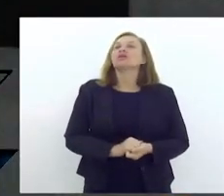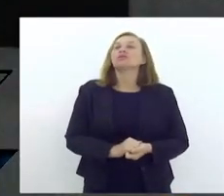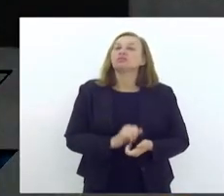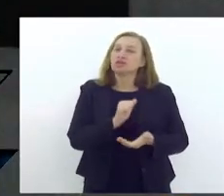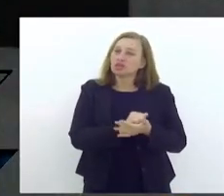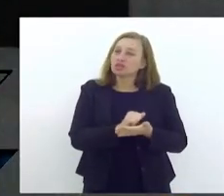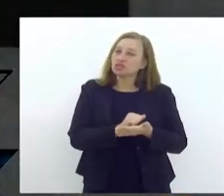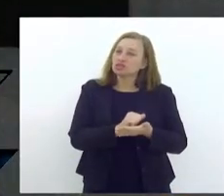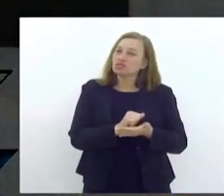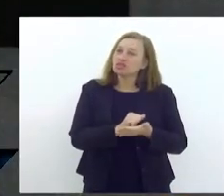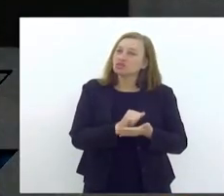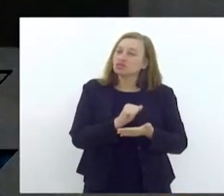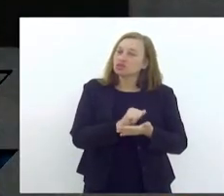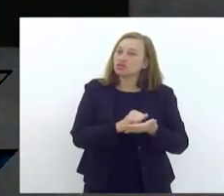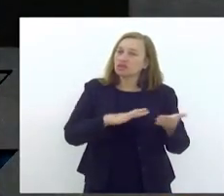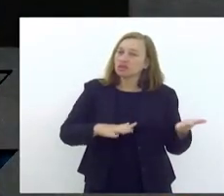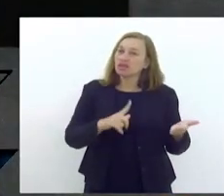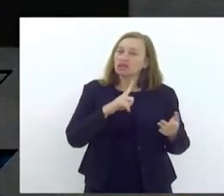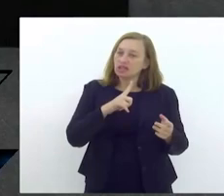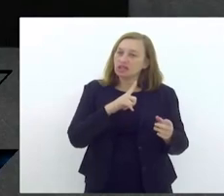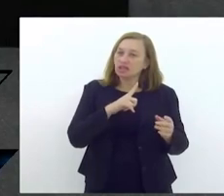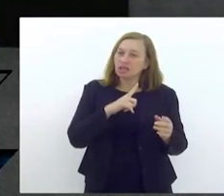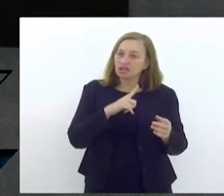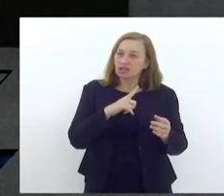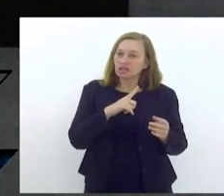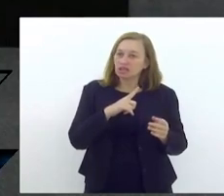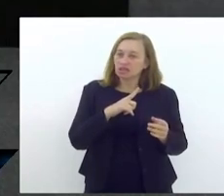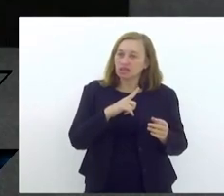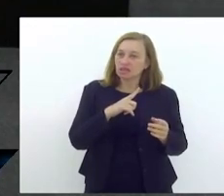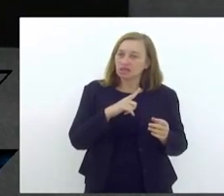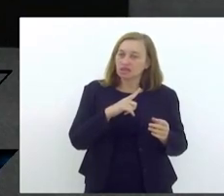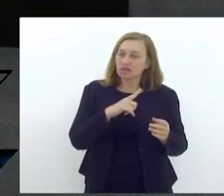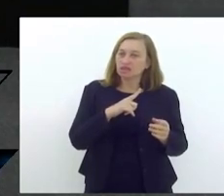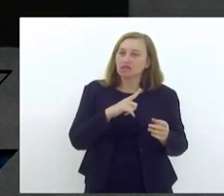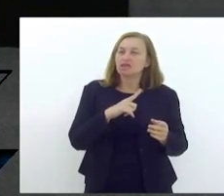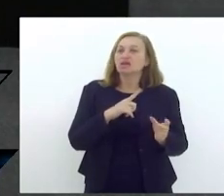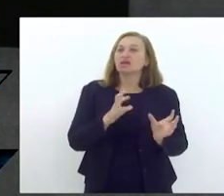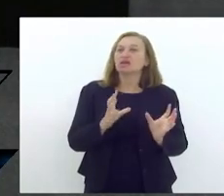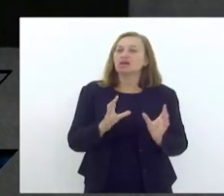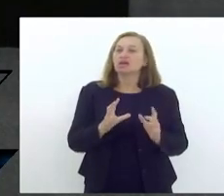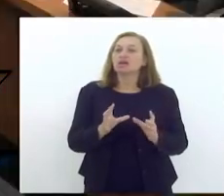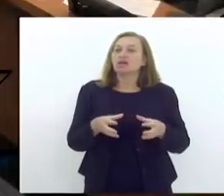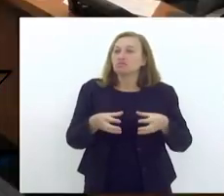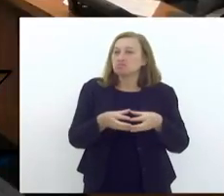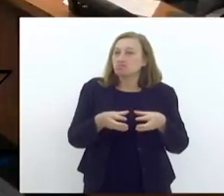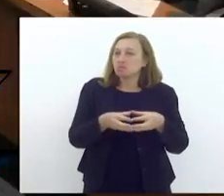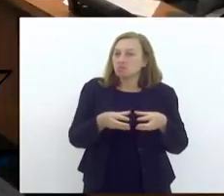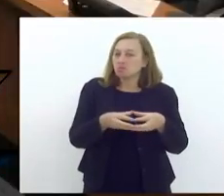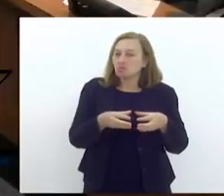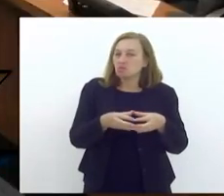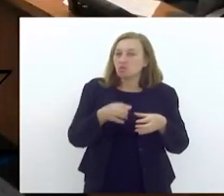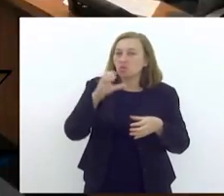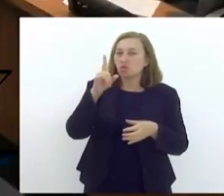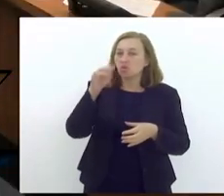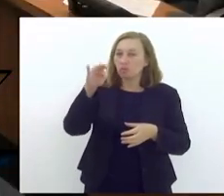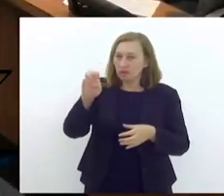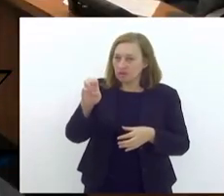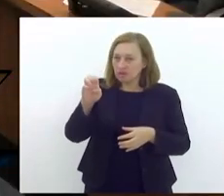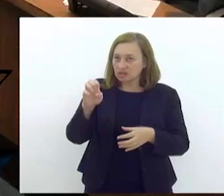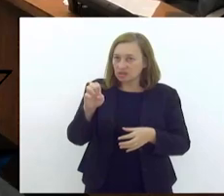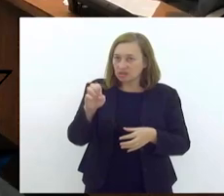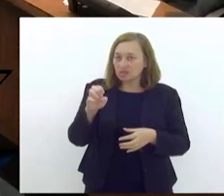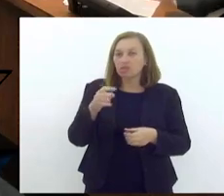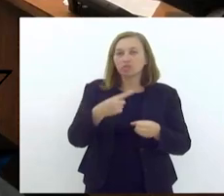que tem uma regulamentação Nacional tem vários clubes de montanhismo vários municípios tem